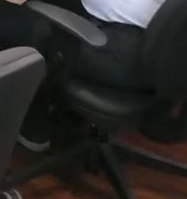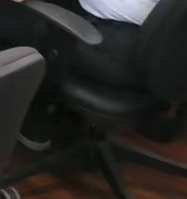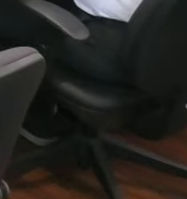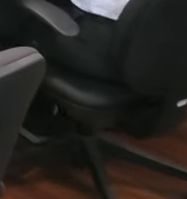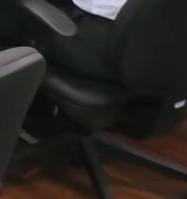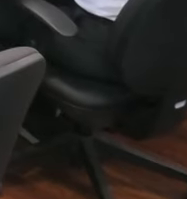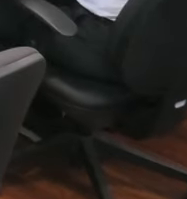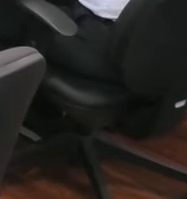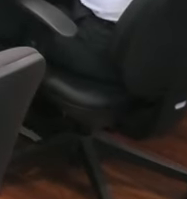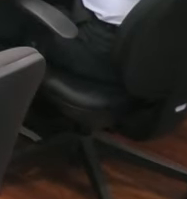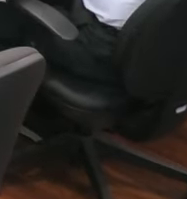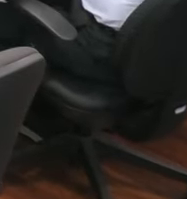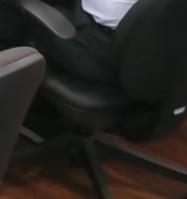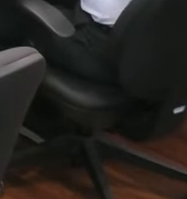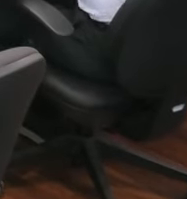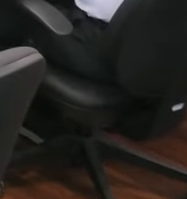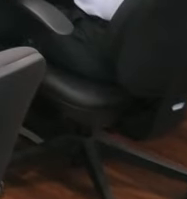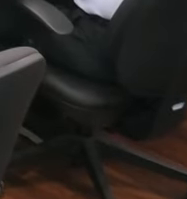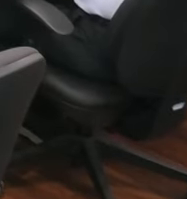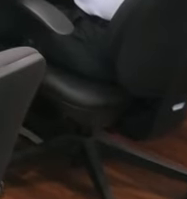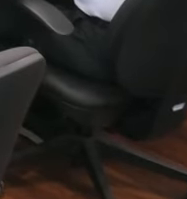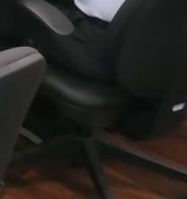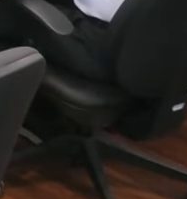município de São Gonçalo.